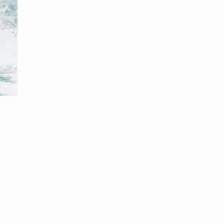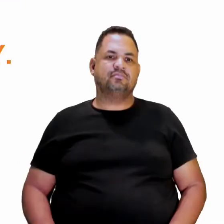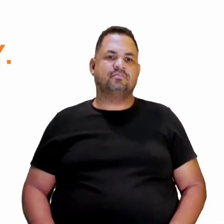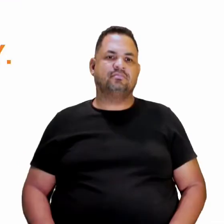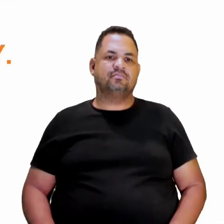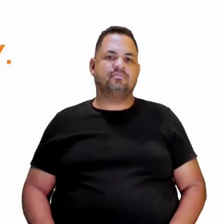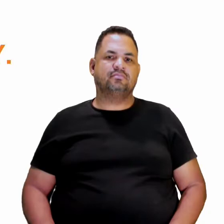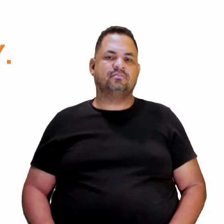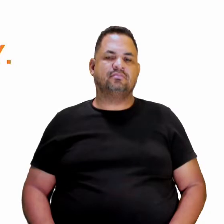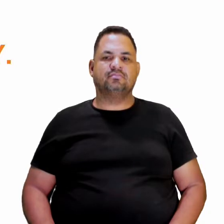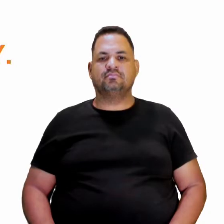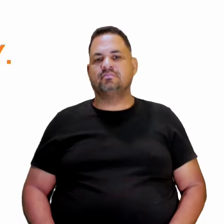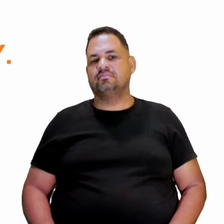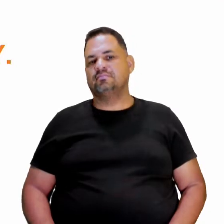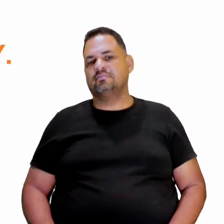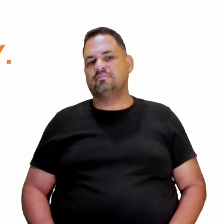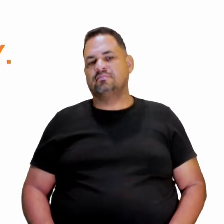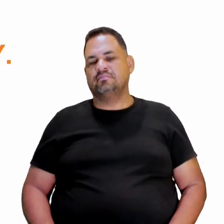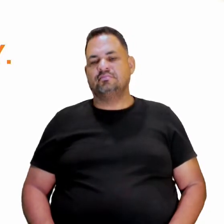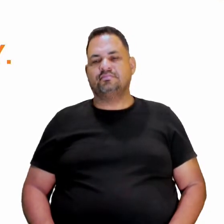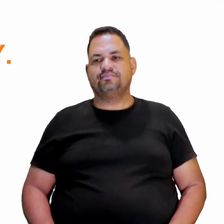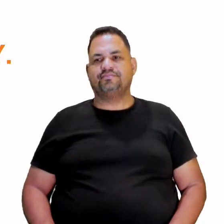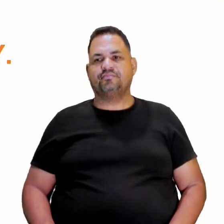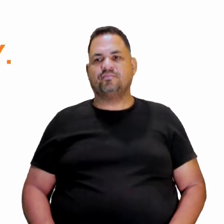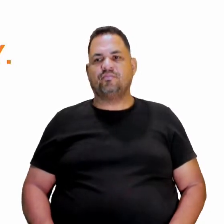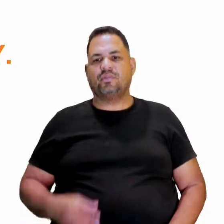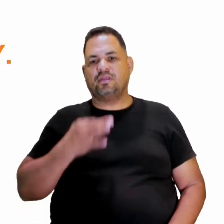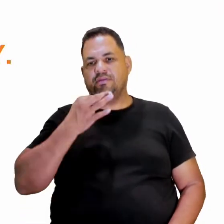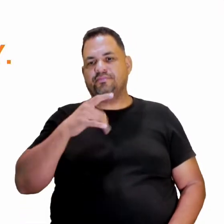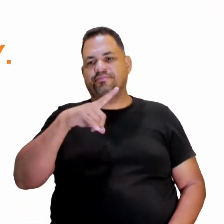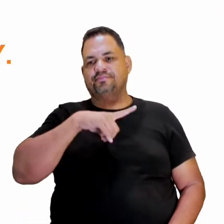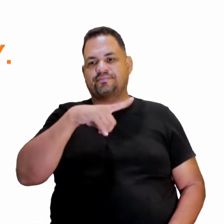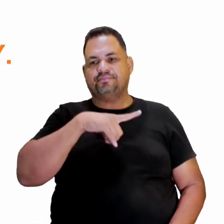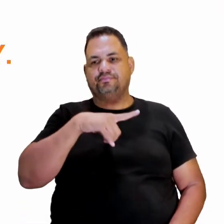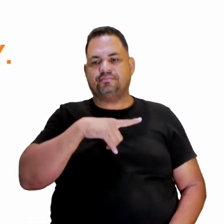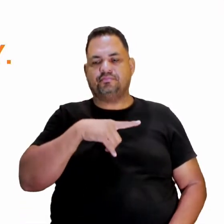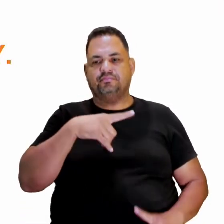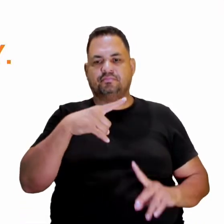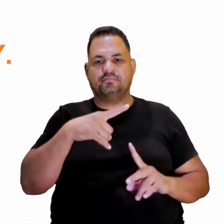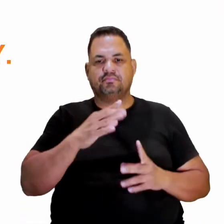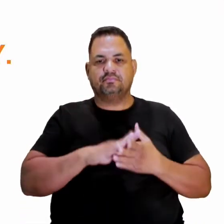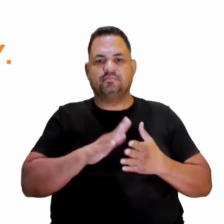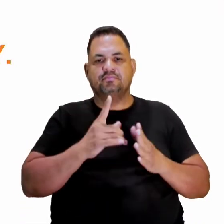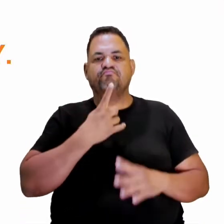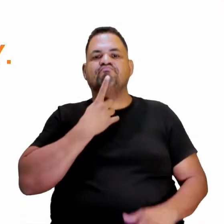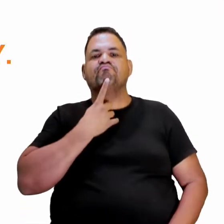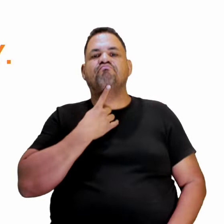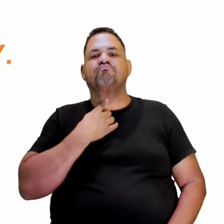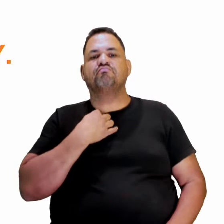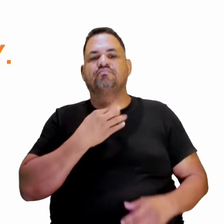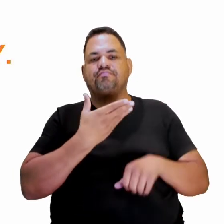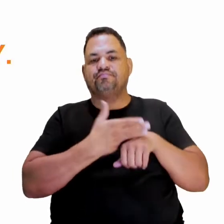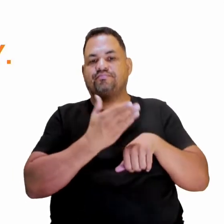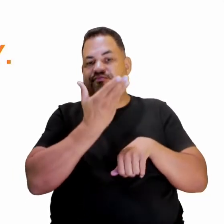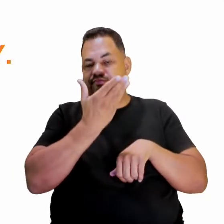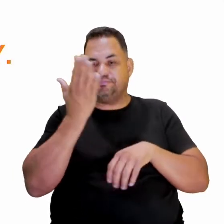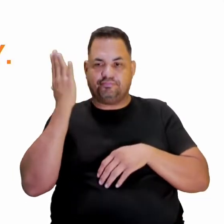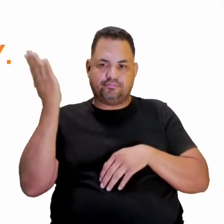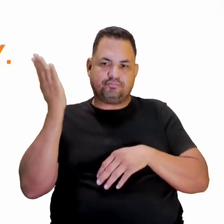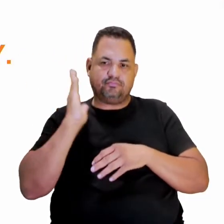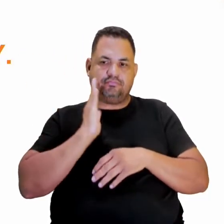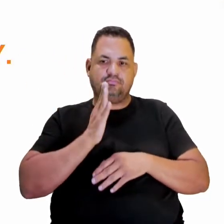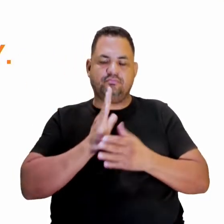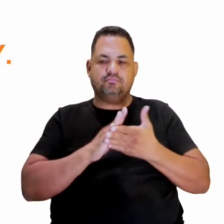situação. Did you work last holiday? Aí vamos supor que você tenha esse tipo de vontade de praticar esse esporte, ou então que você